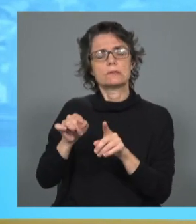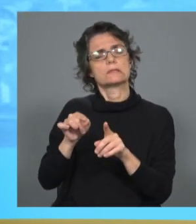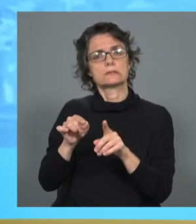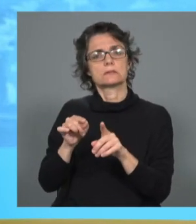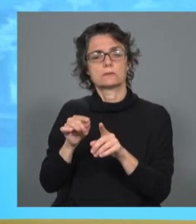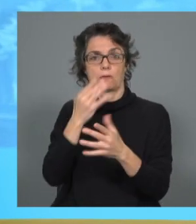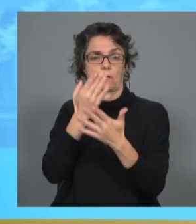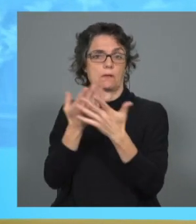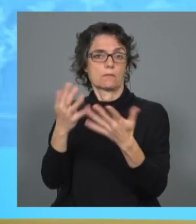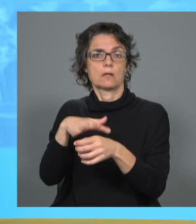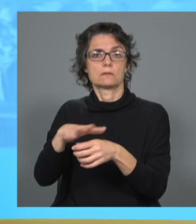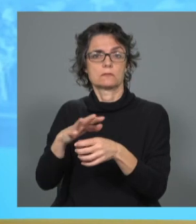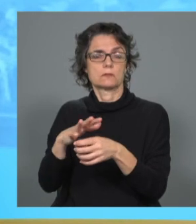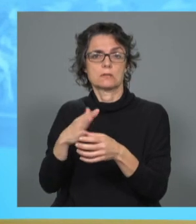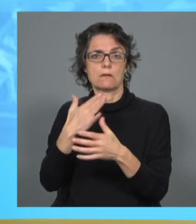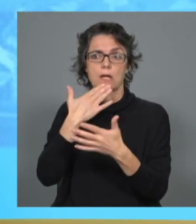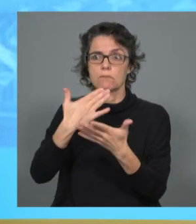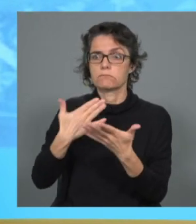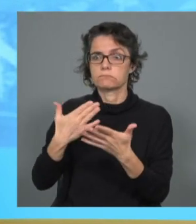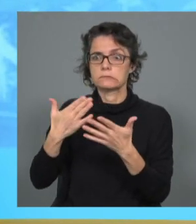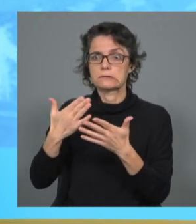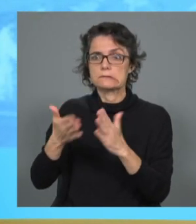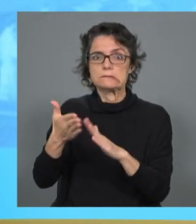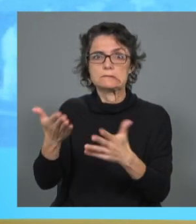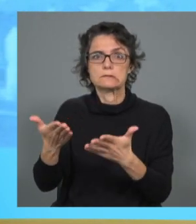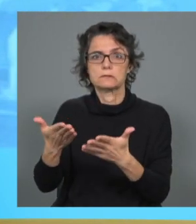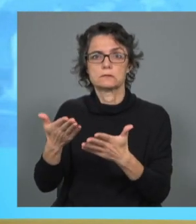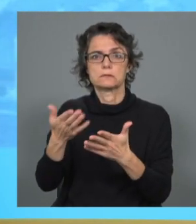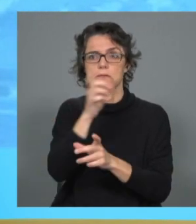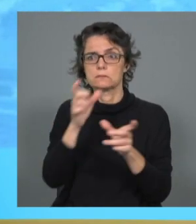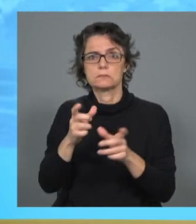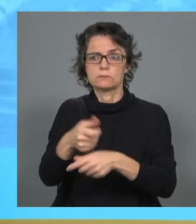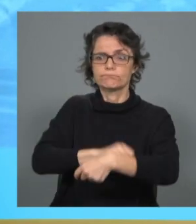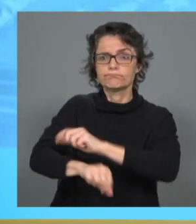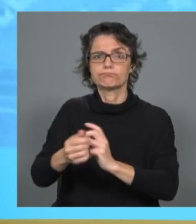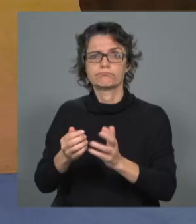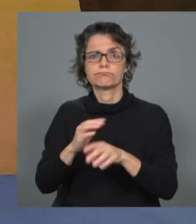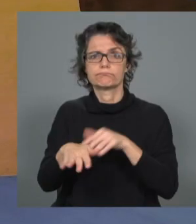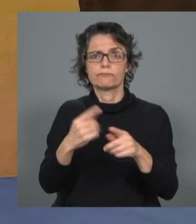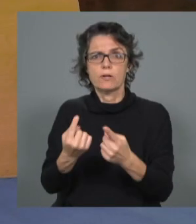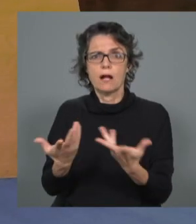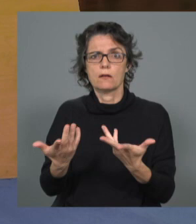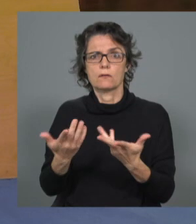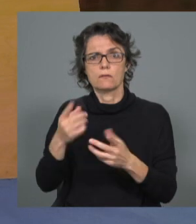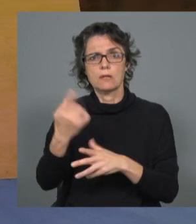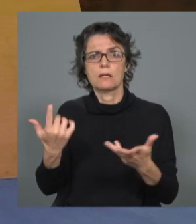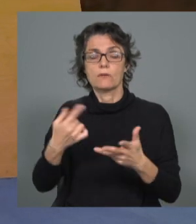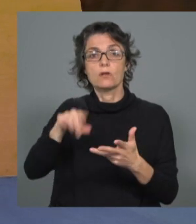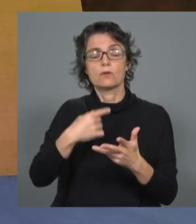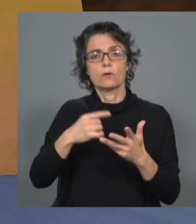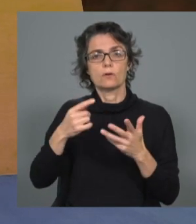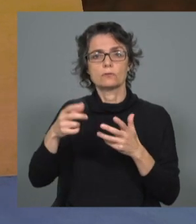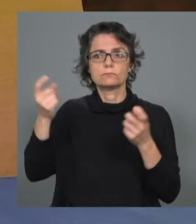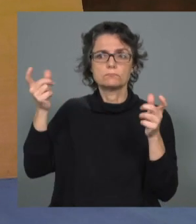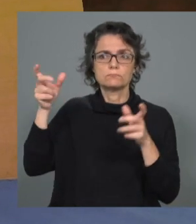absolutamente urgente que clama por alguém que se ponha em campo e, portanto, sim, vimos, ouvimos, lemos,